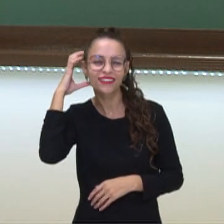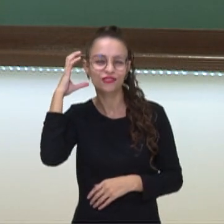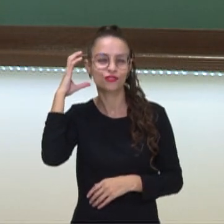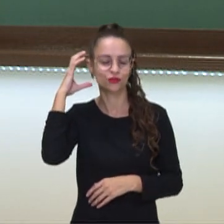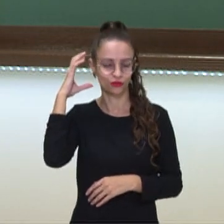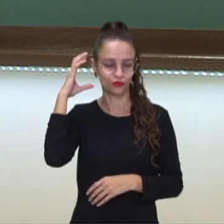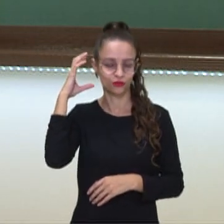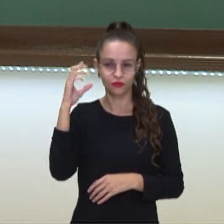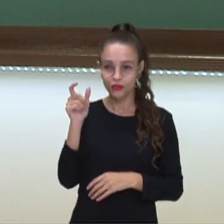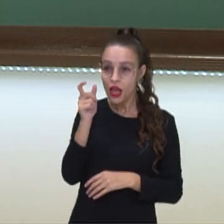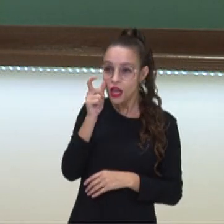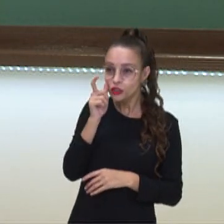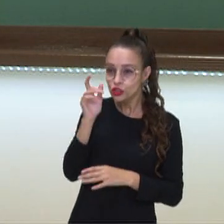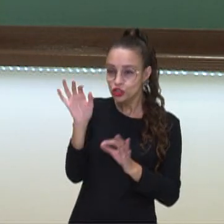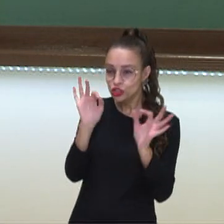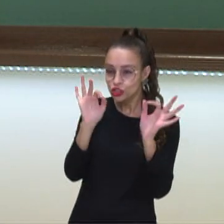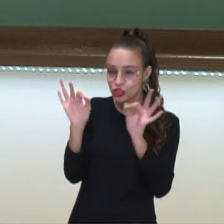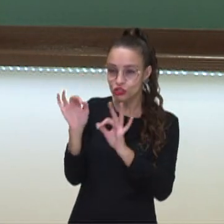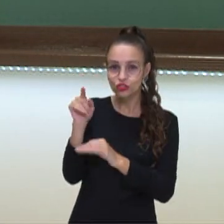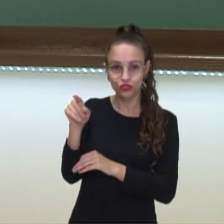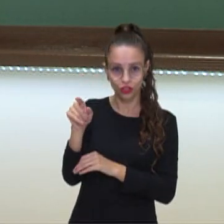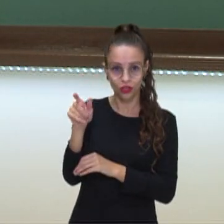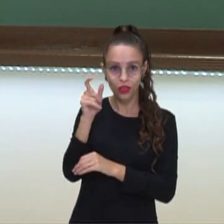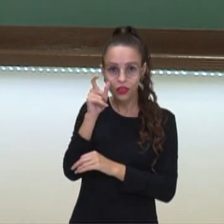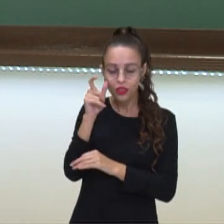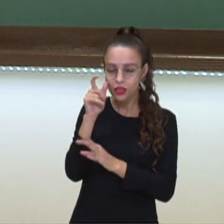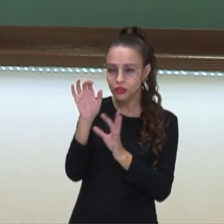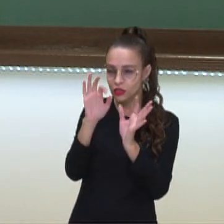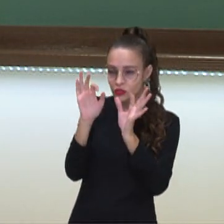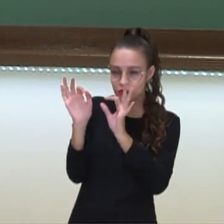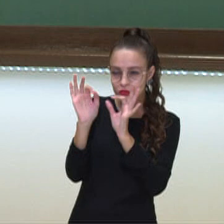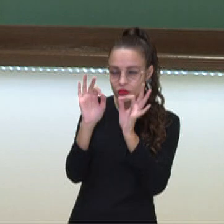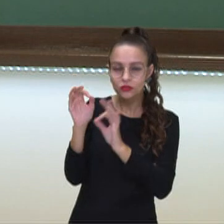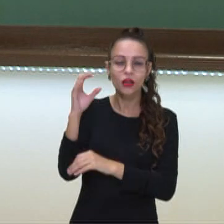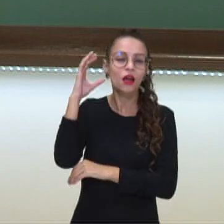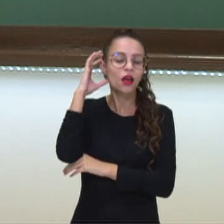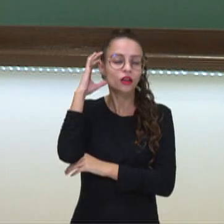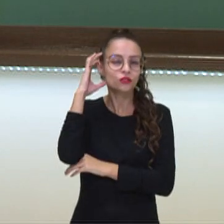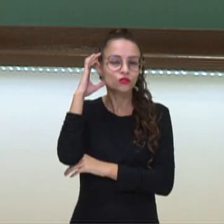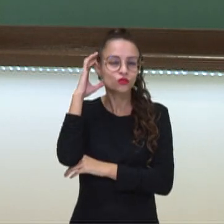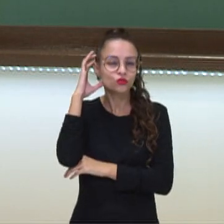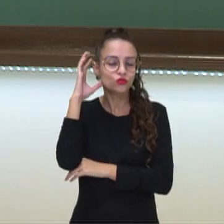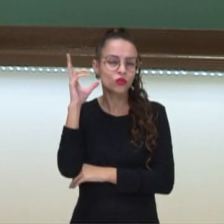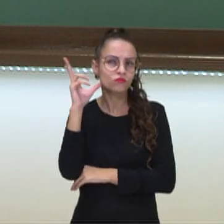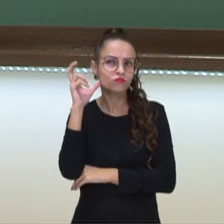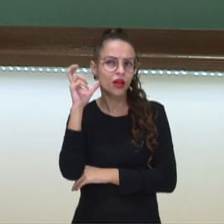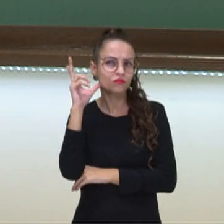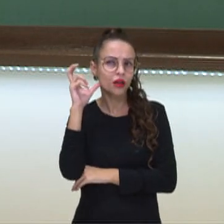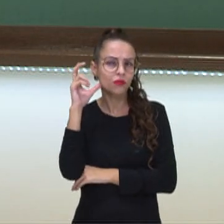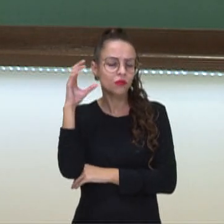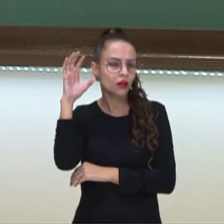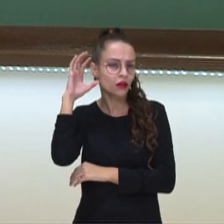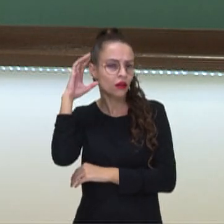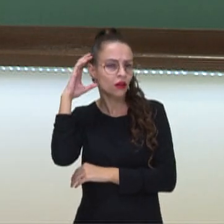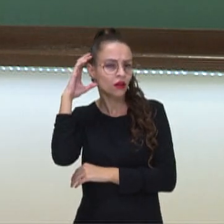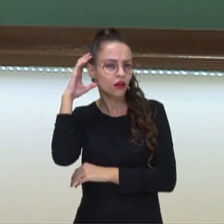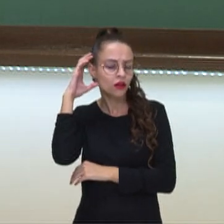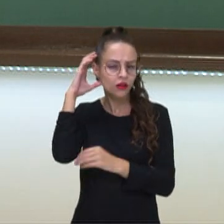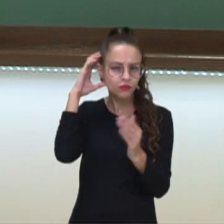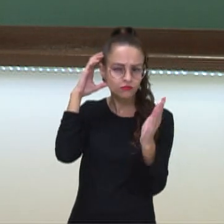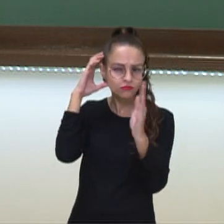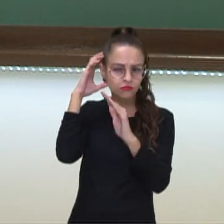Então, enquanto ele assistia o jogo no estádio, ficava segurando o radinho de pilha rente, o ouvido, para ouvir